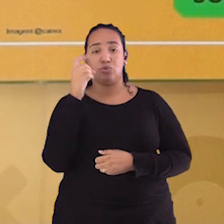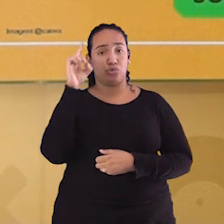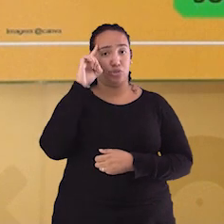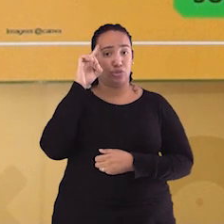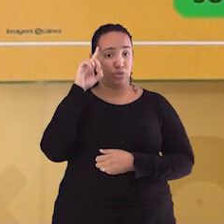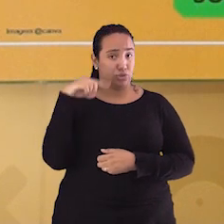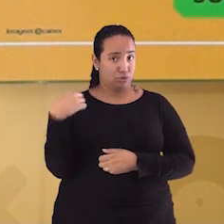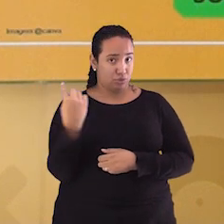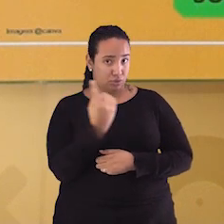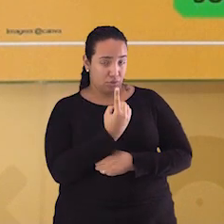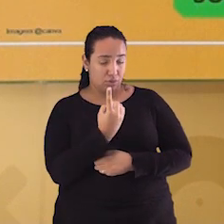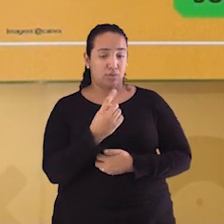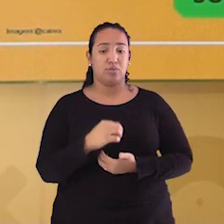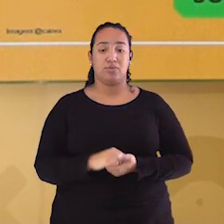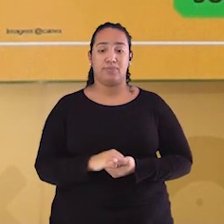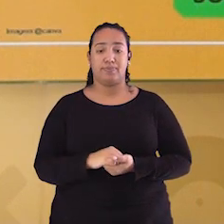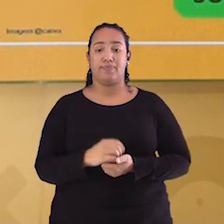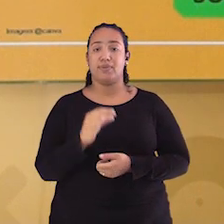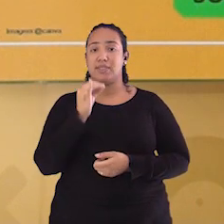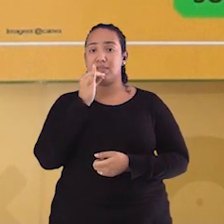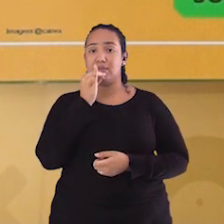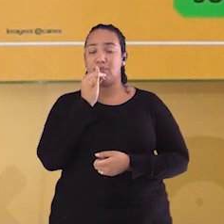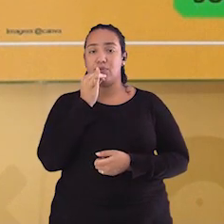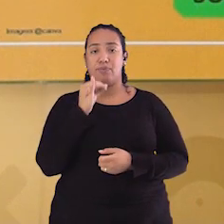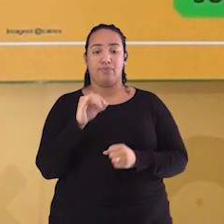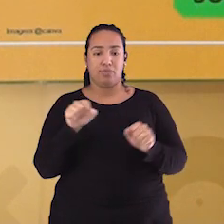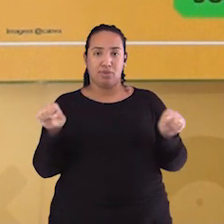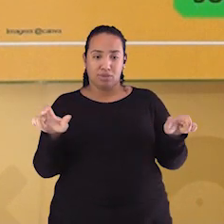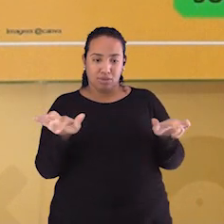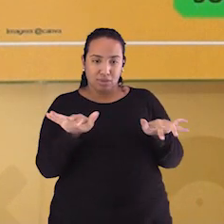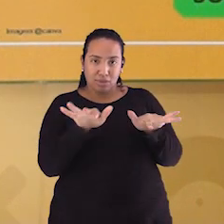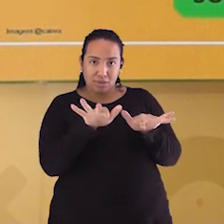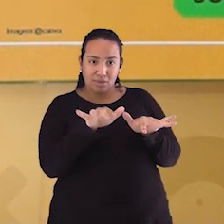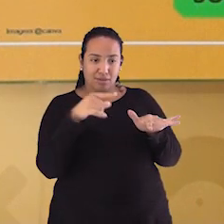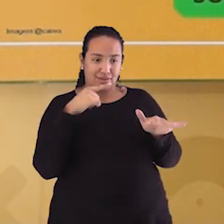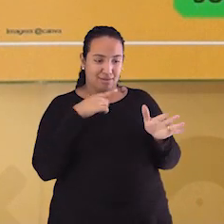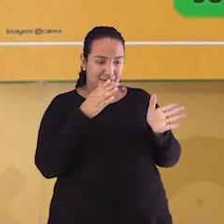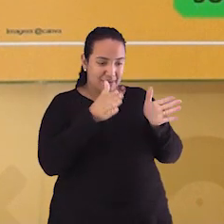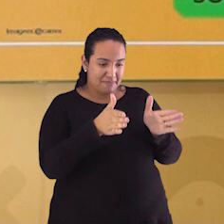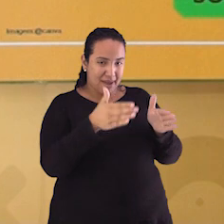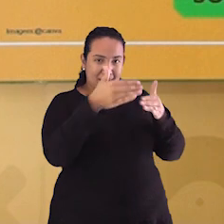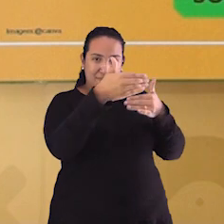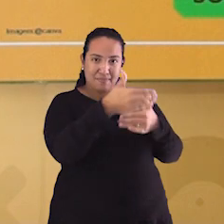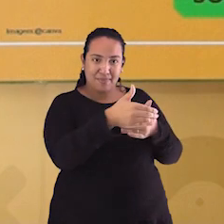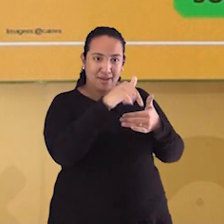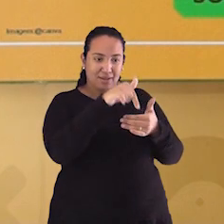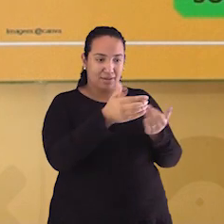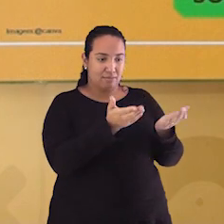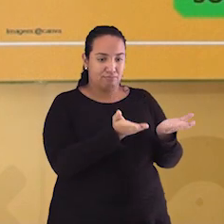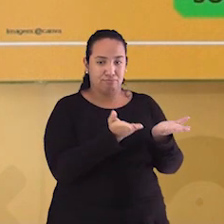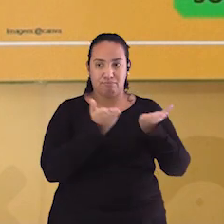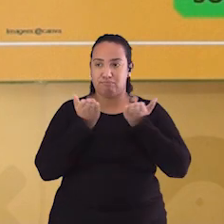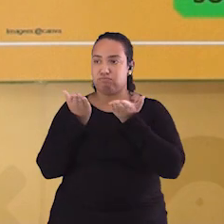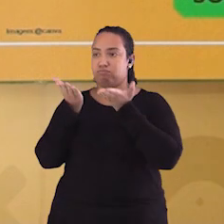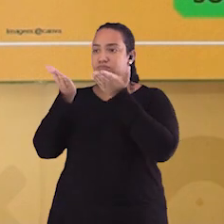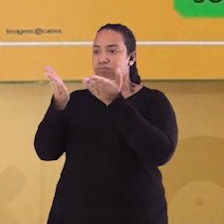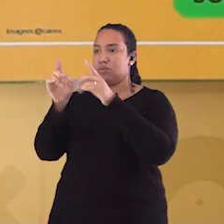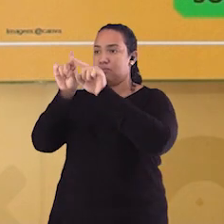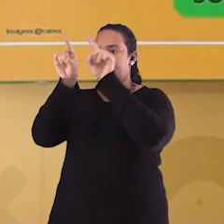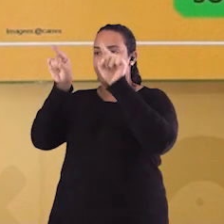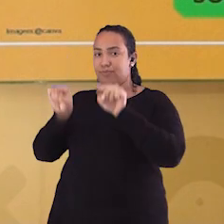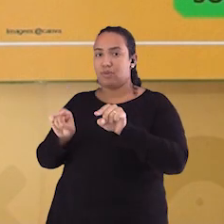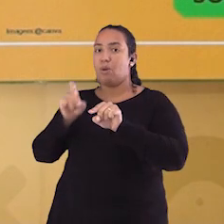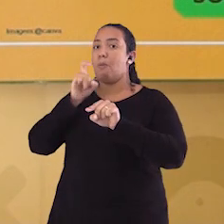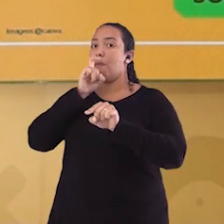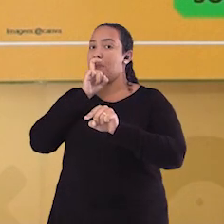dia a dia, quando a gente pega o líquido, coloca numa forma de gelo e vai para a geladeira. E aí,